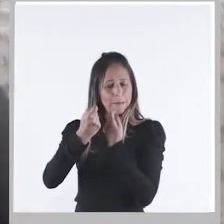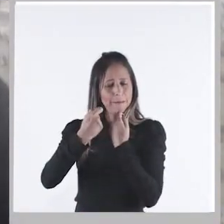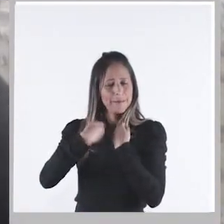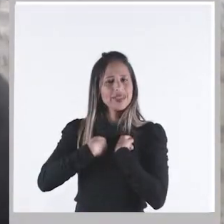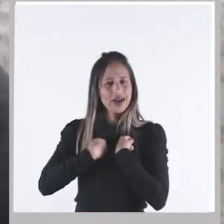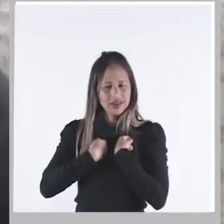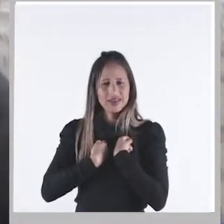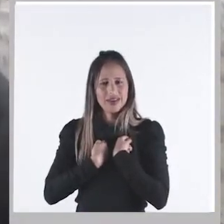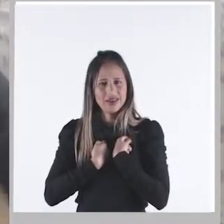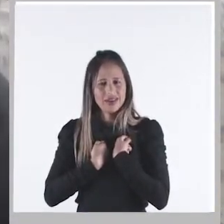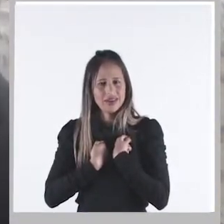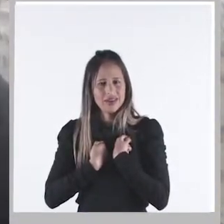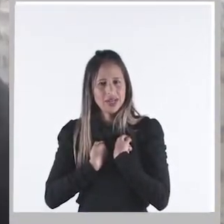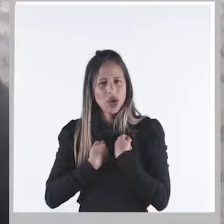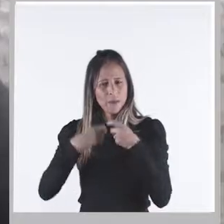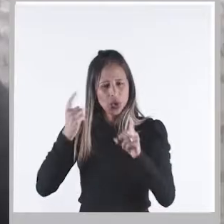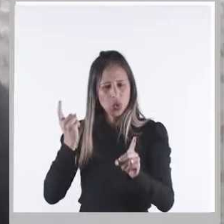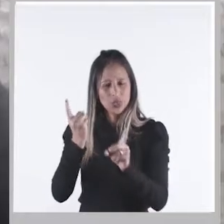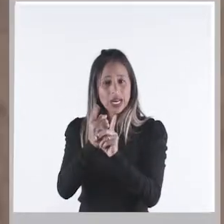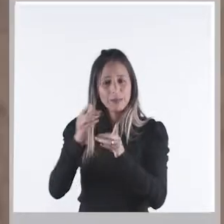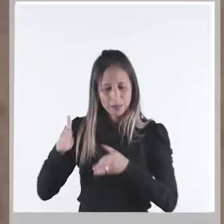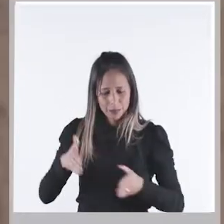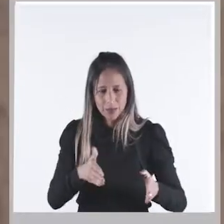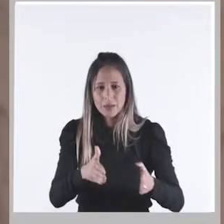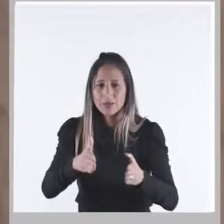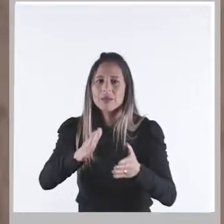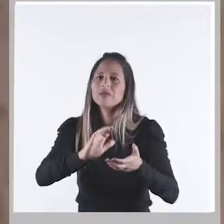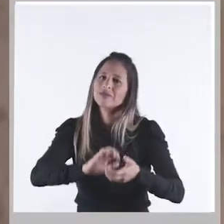para eu achar o meu caminho.